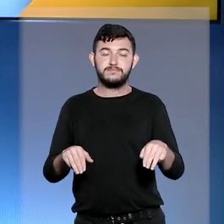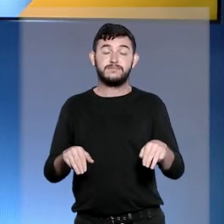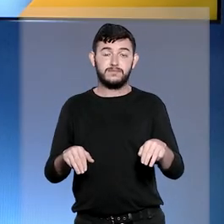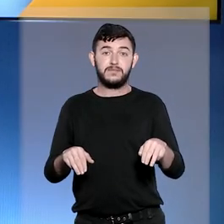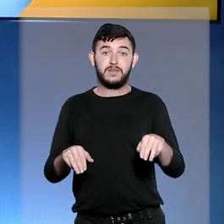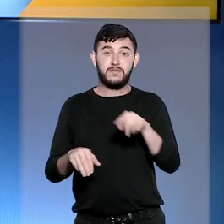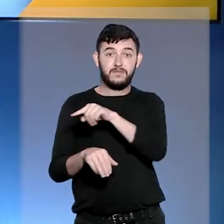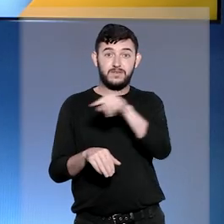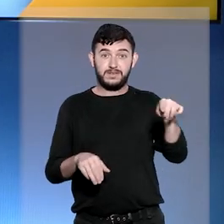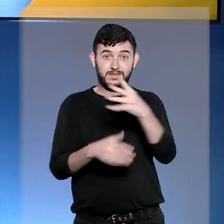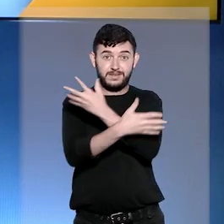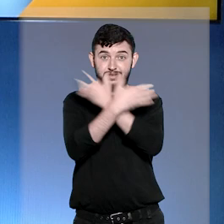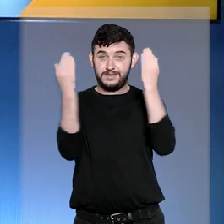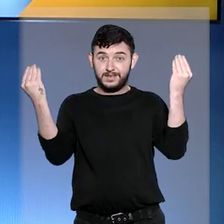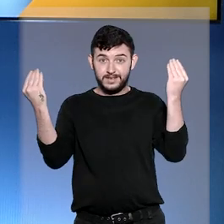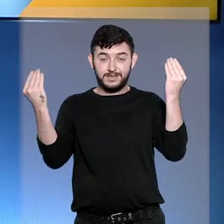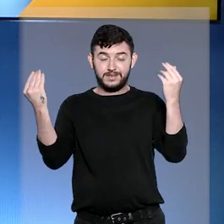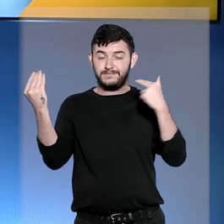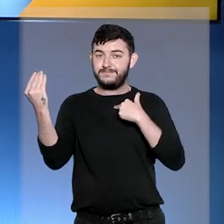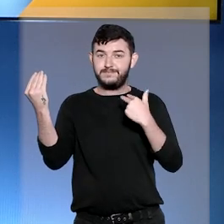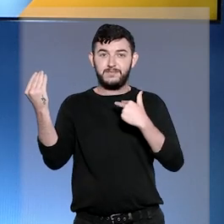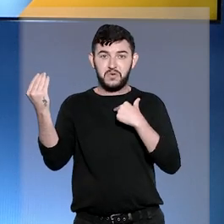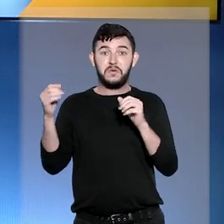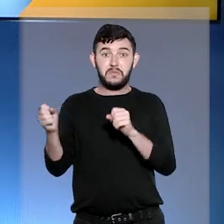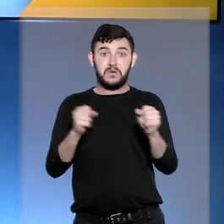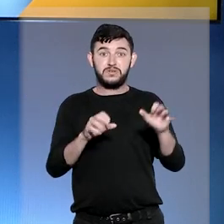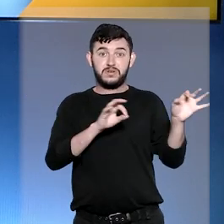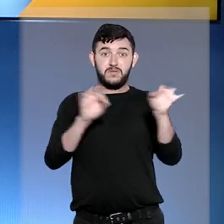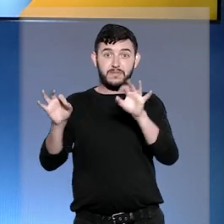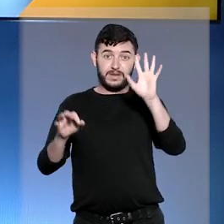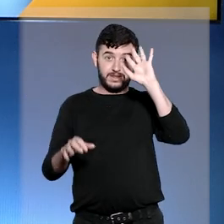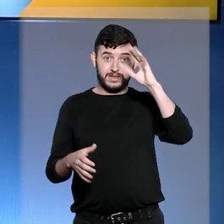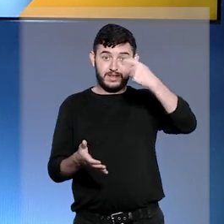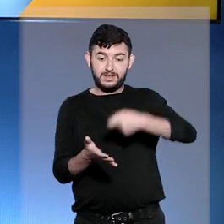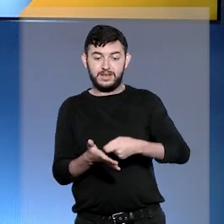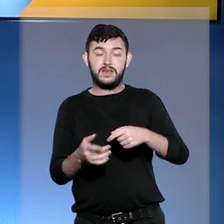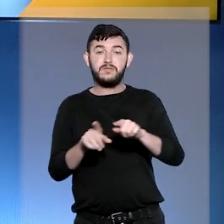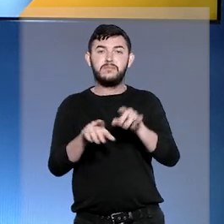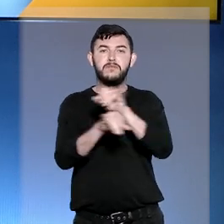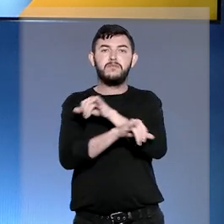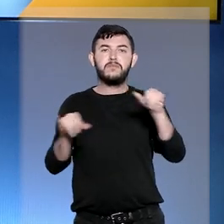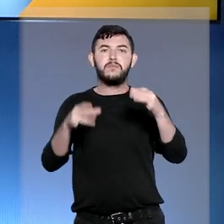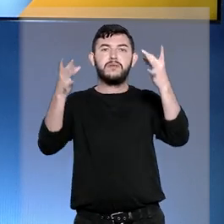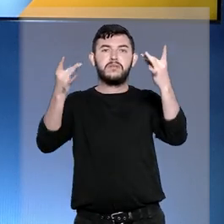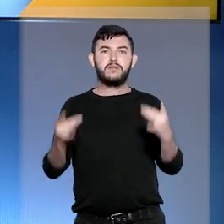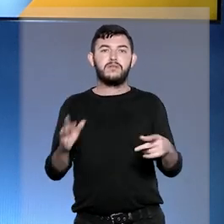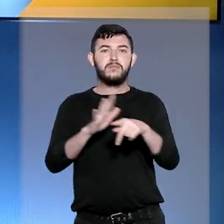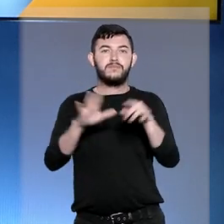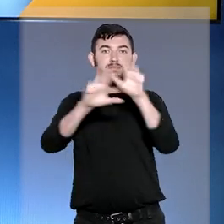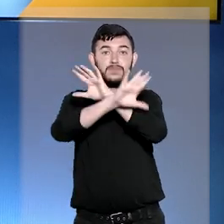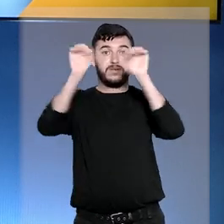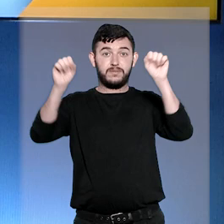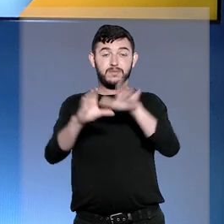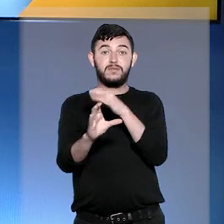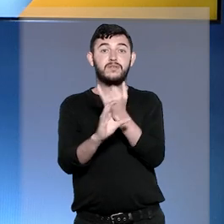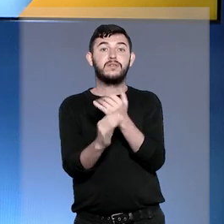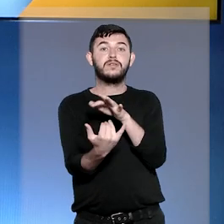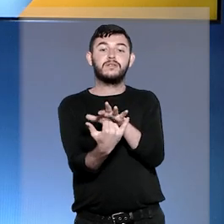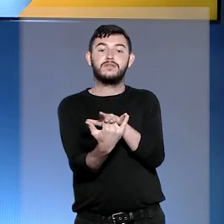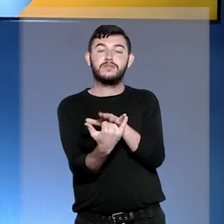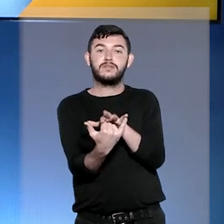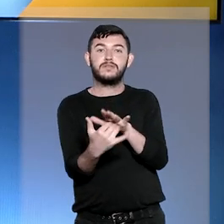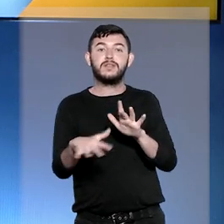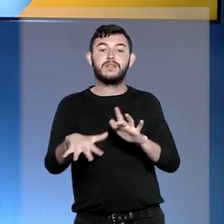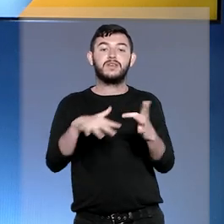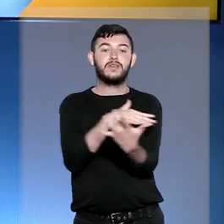programa, não esqueça que você pode acompanhar outras decisões e informações do Tribunal no nosso canal do YouTube,